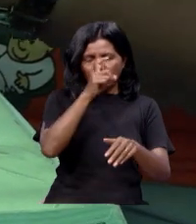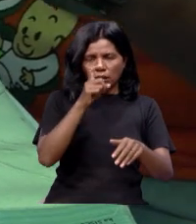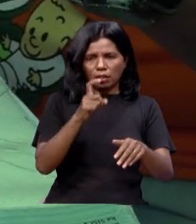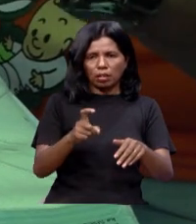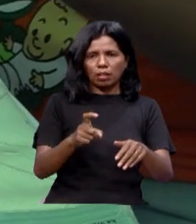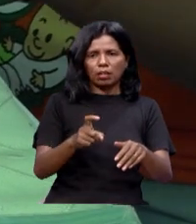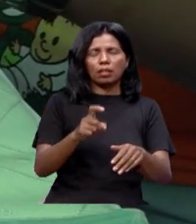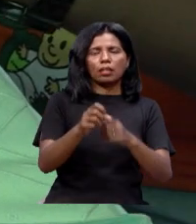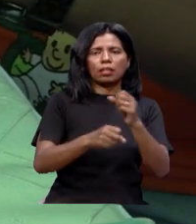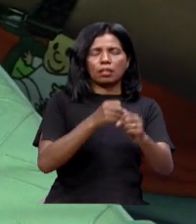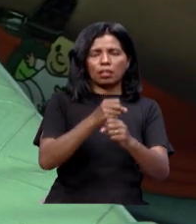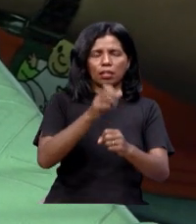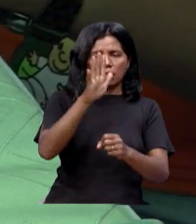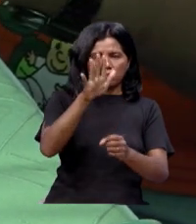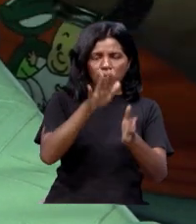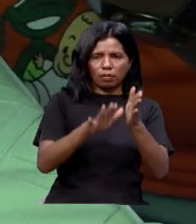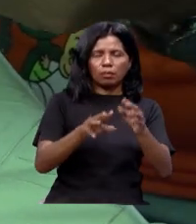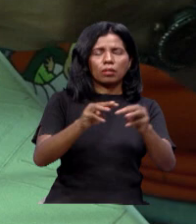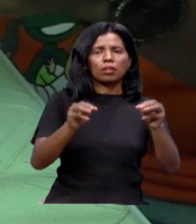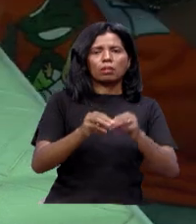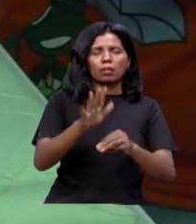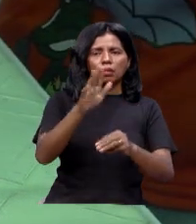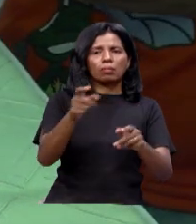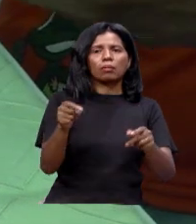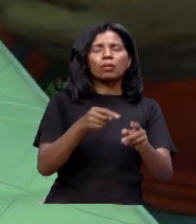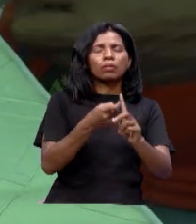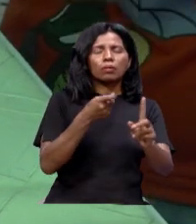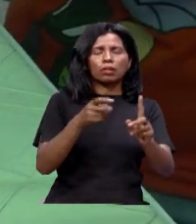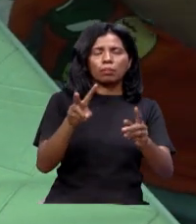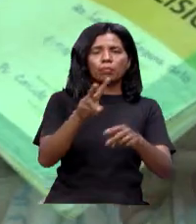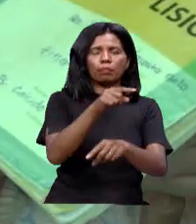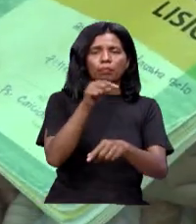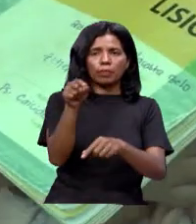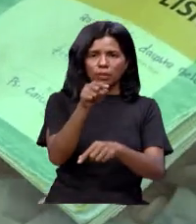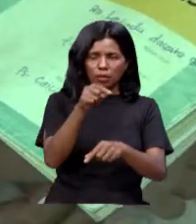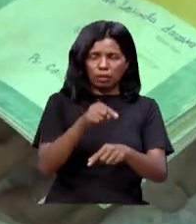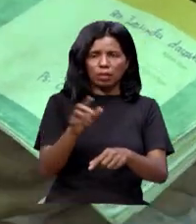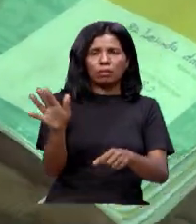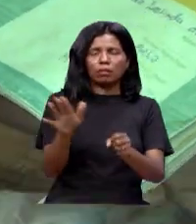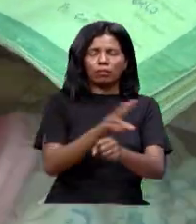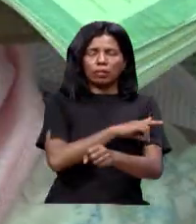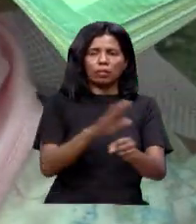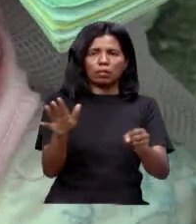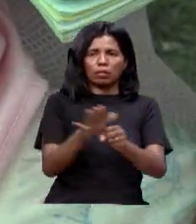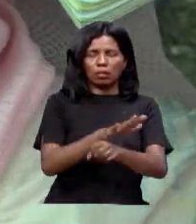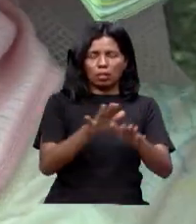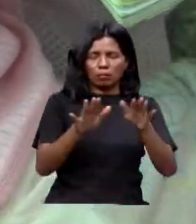se Tina Lima. E o município Rato, menos 60% de rito nulo, vacinação completa, 9%